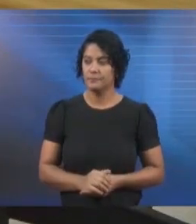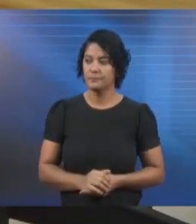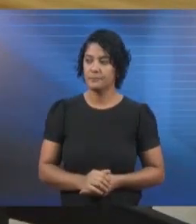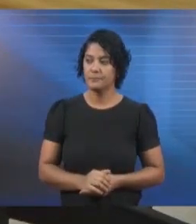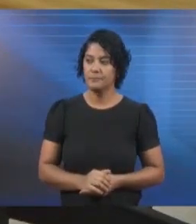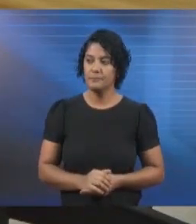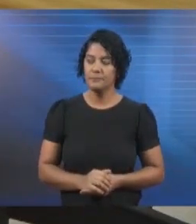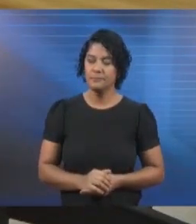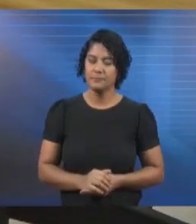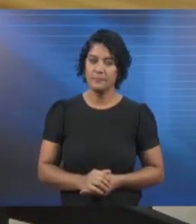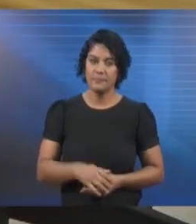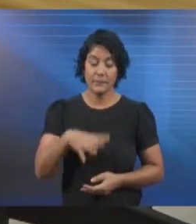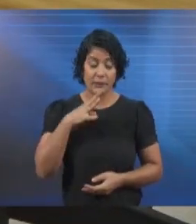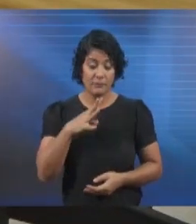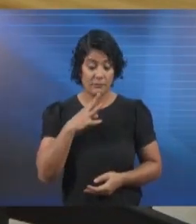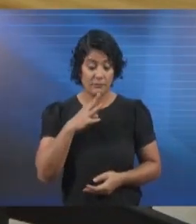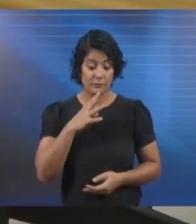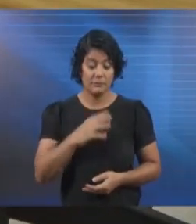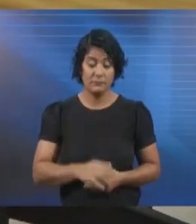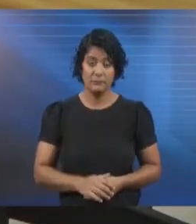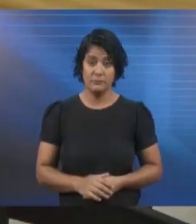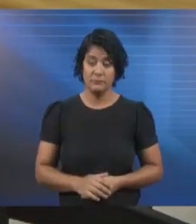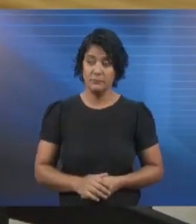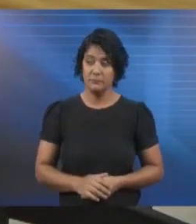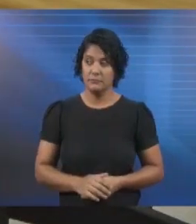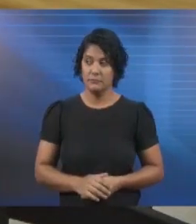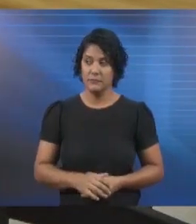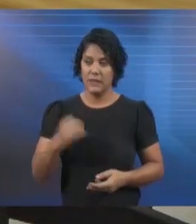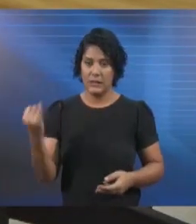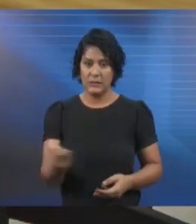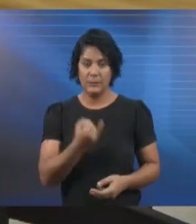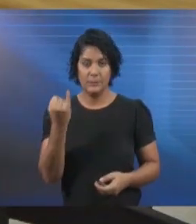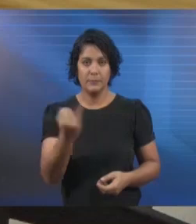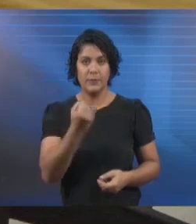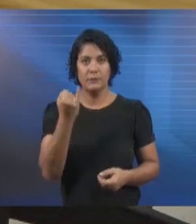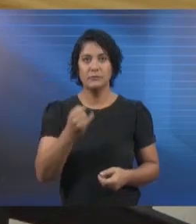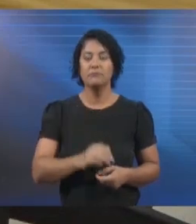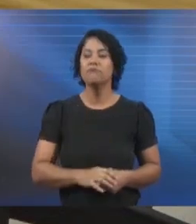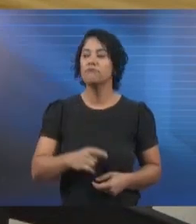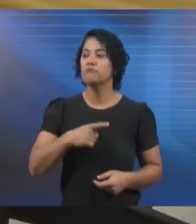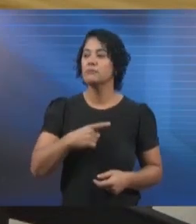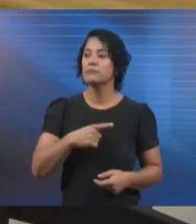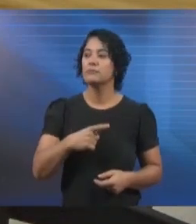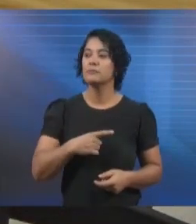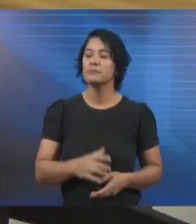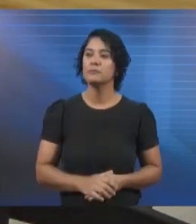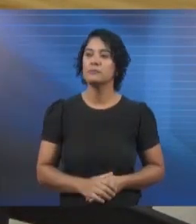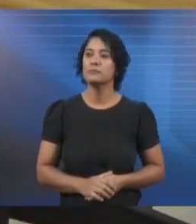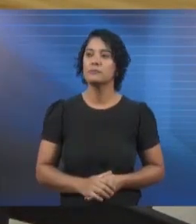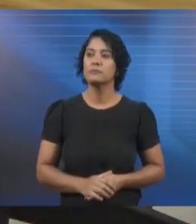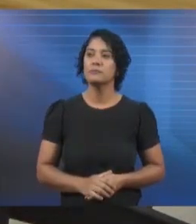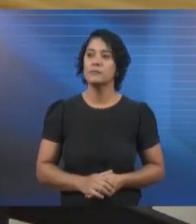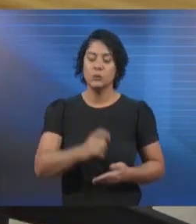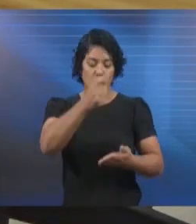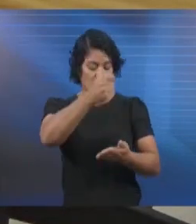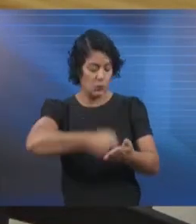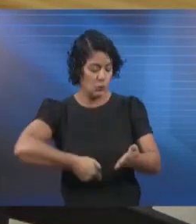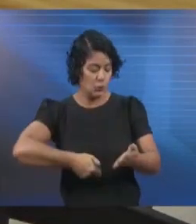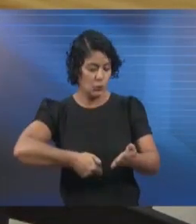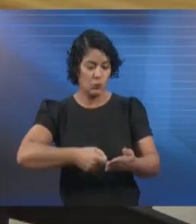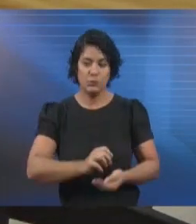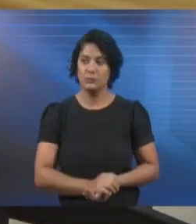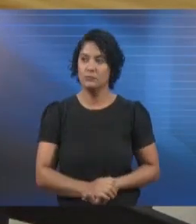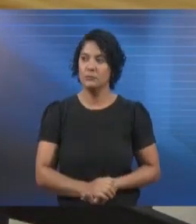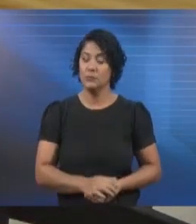mérito nemum conhecimento desses prestadores de serviço mas é importante que nós tenhamos e vamos ter com a realização do concurso uma